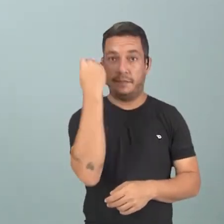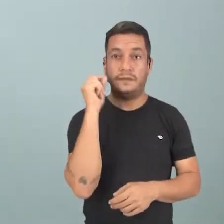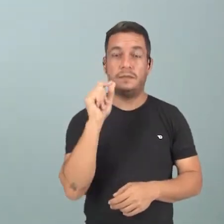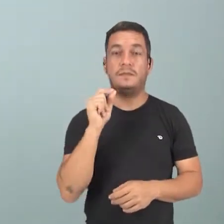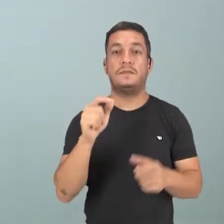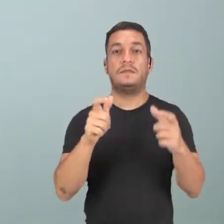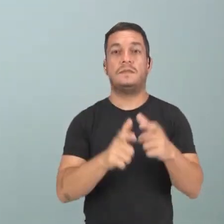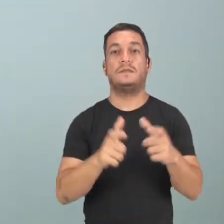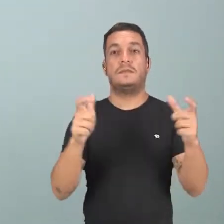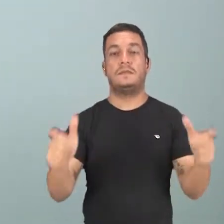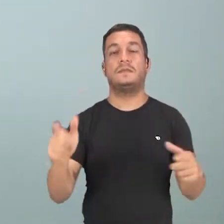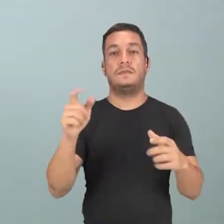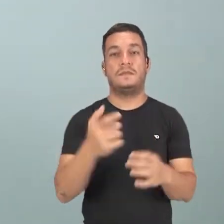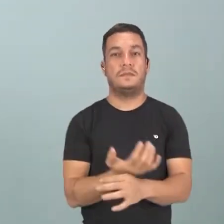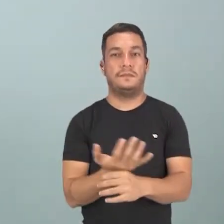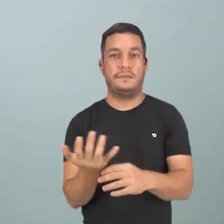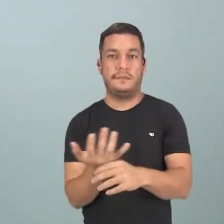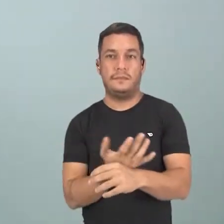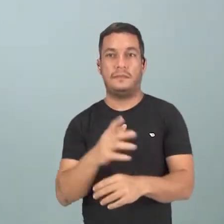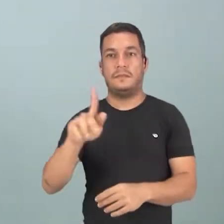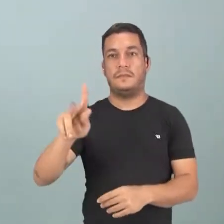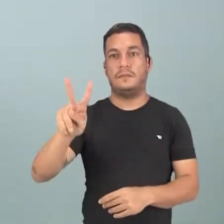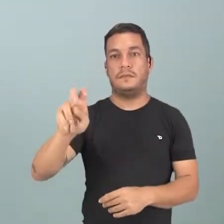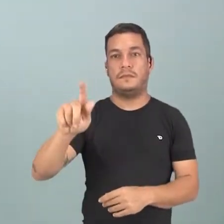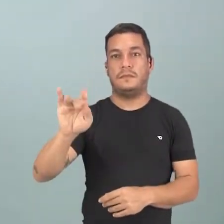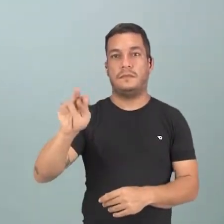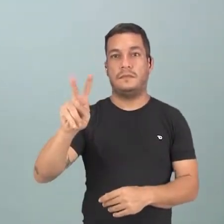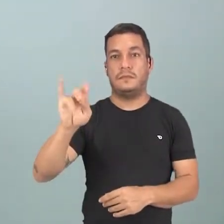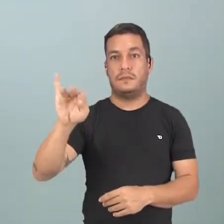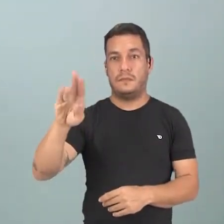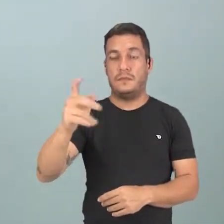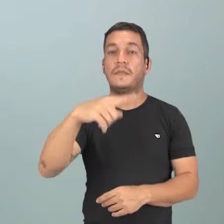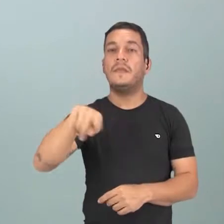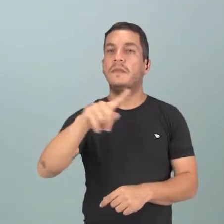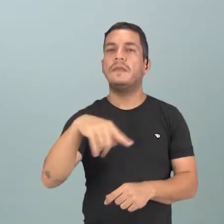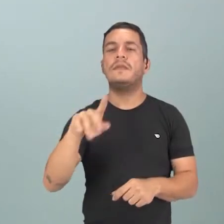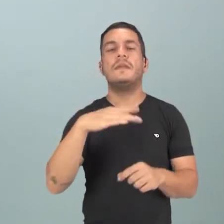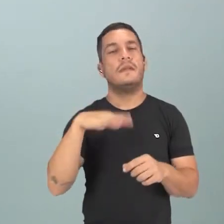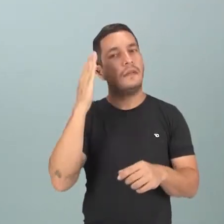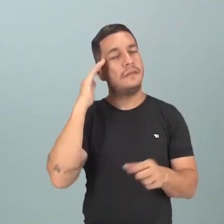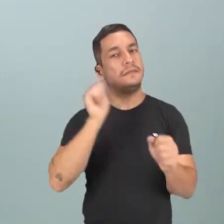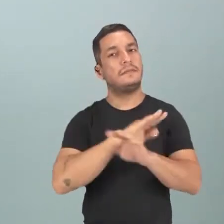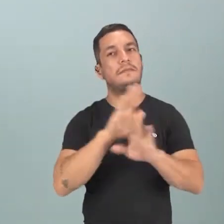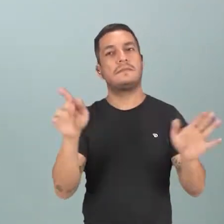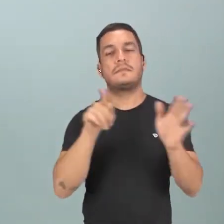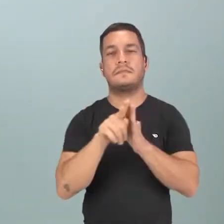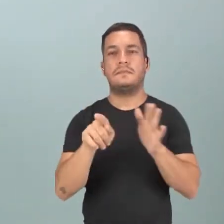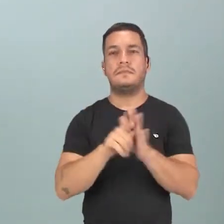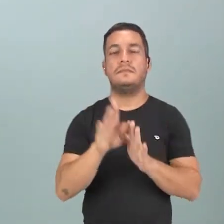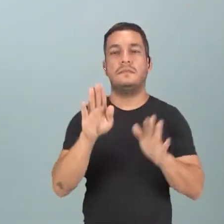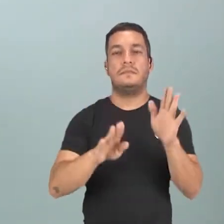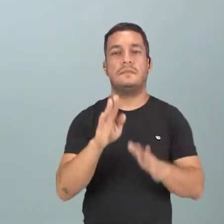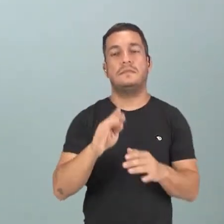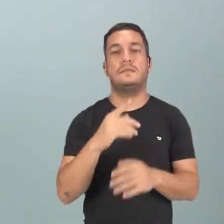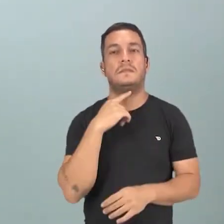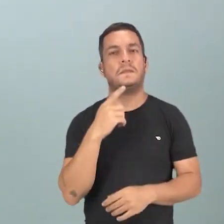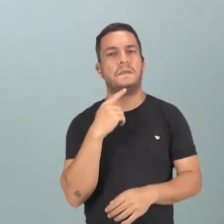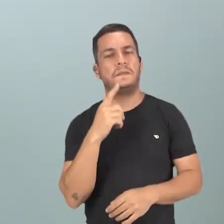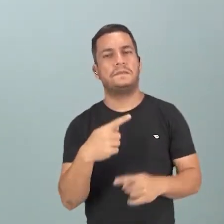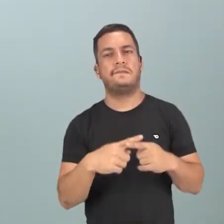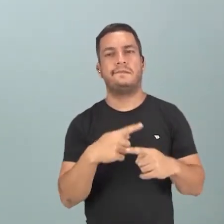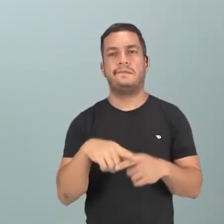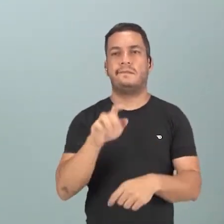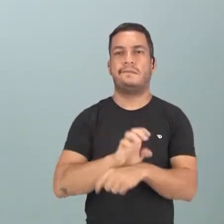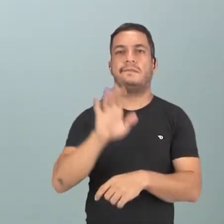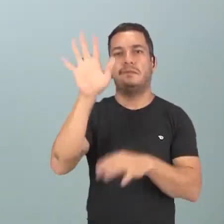próprio crescimento vegetativo. A partir disso aí é que você vai entender muitas perguntas que às vezes você faz. Por que é que o estado